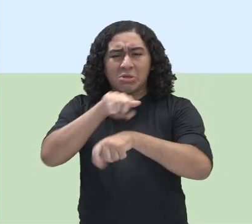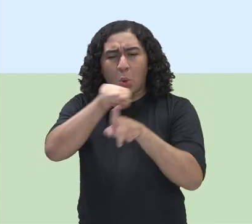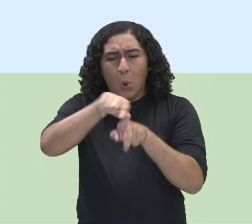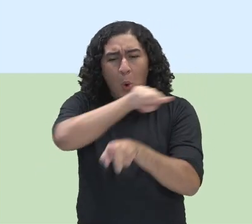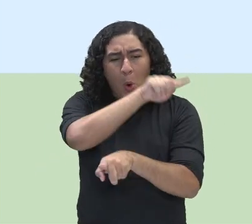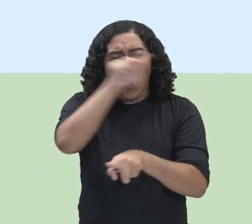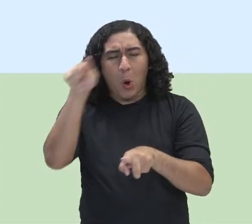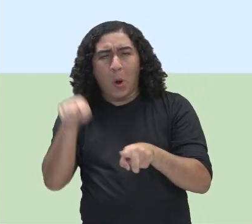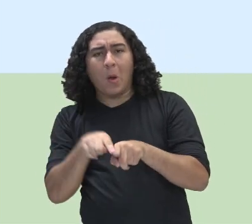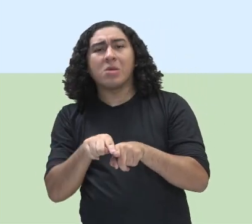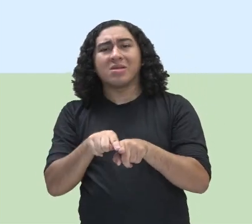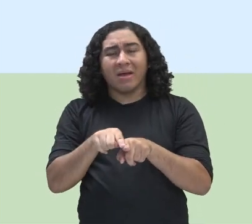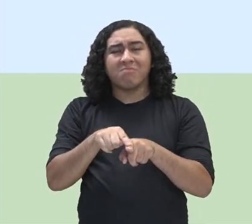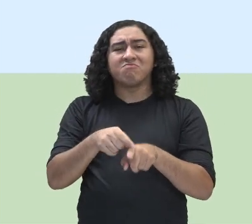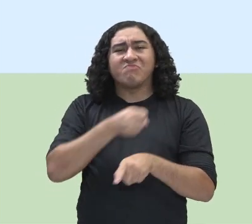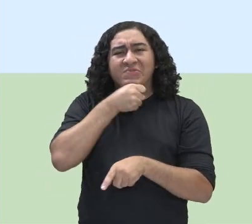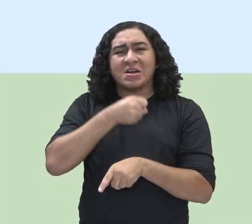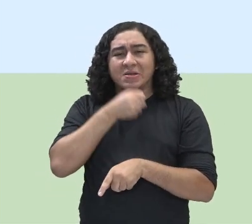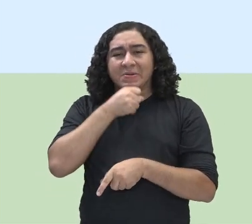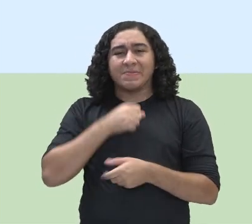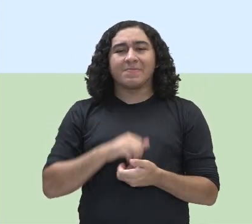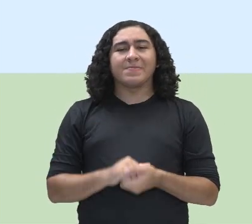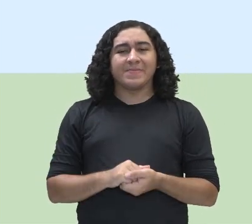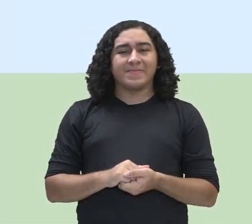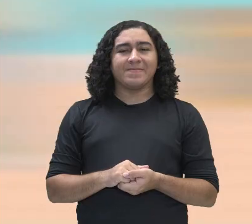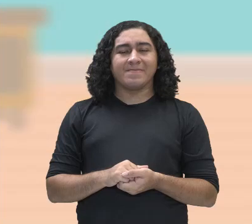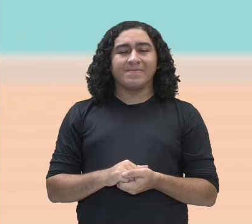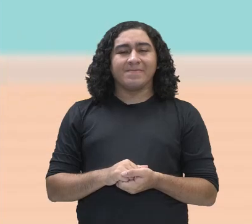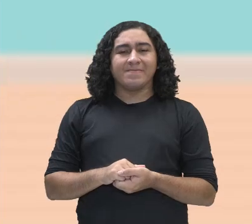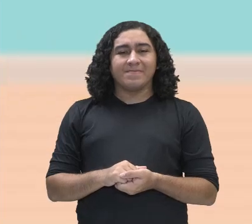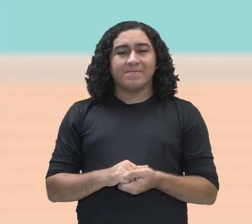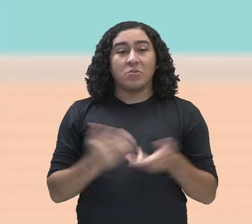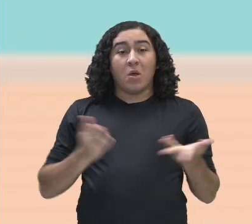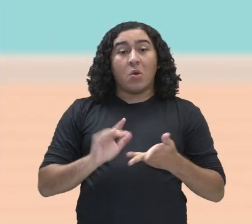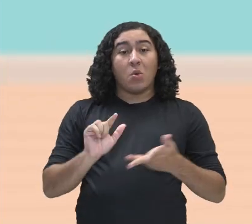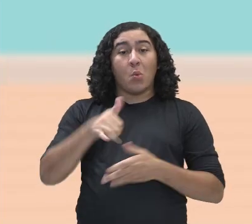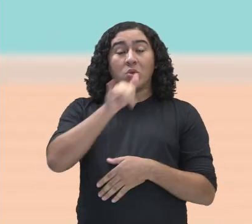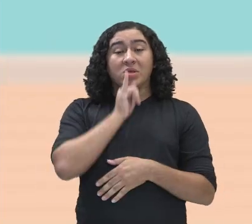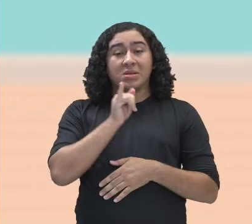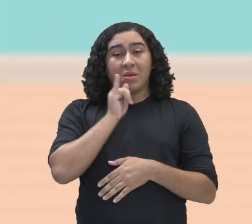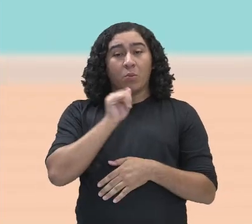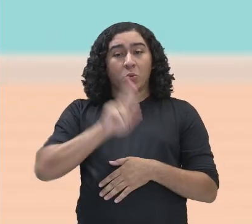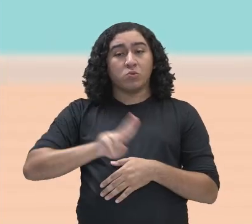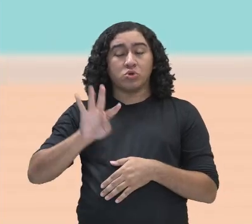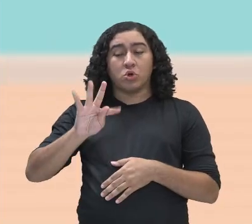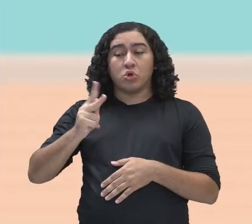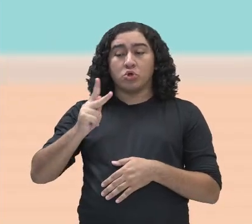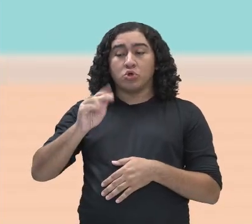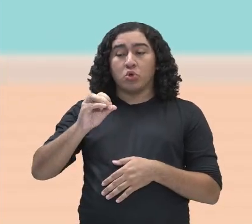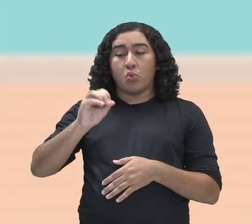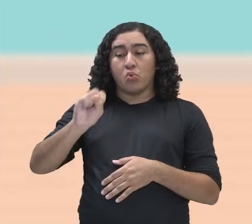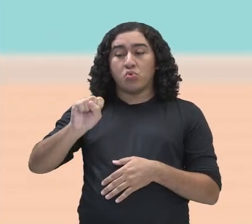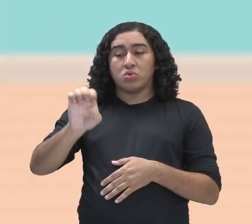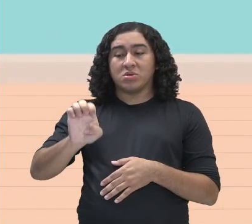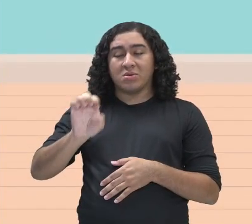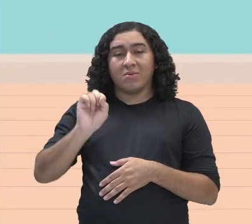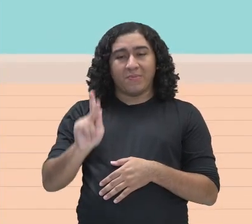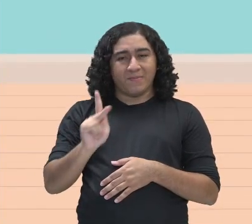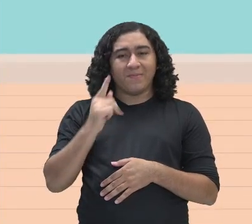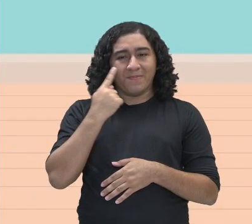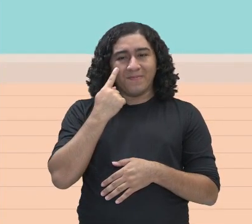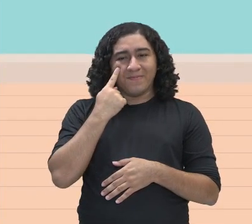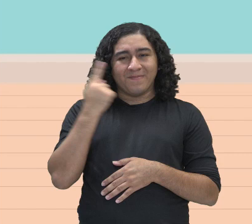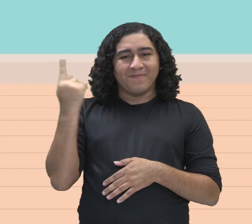gastos, ok? E vamos ver um pouquinho de outros exemplos agora com those, certo?